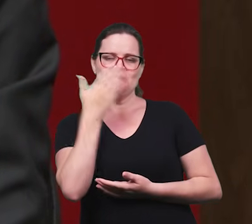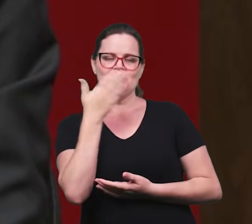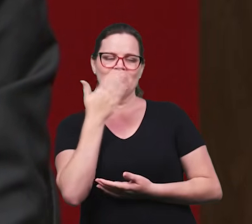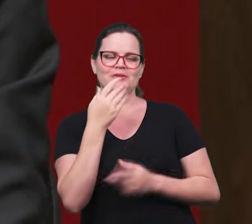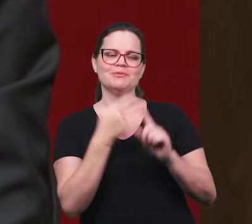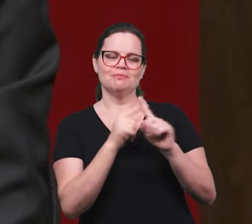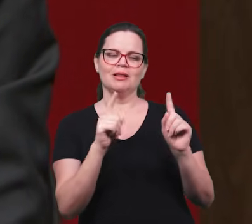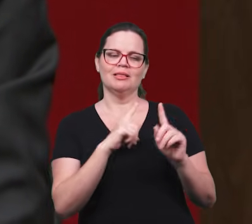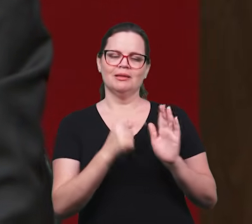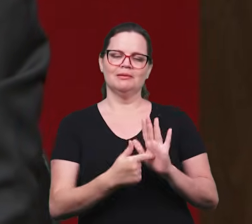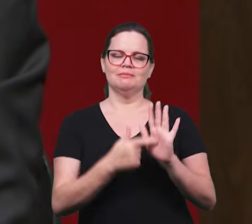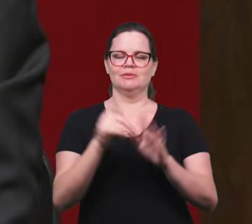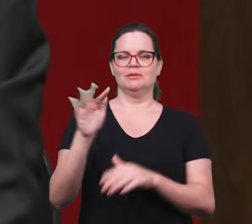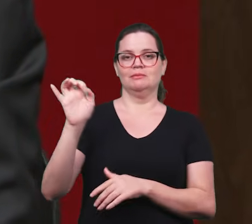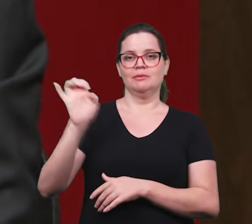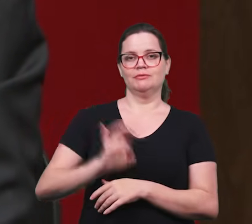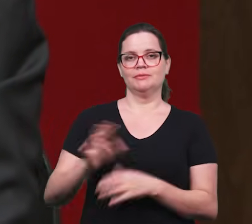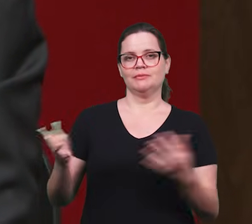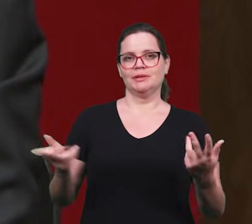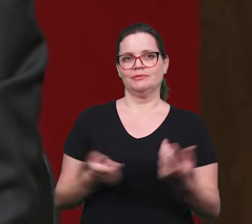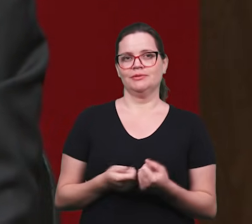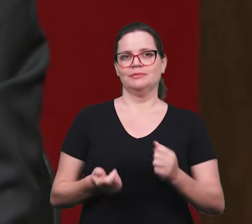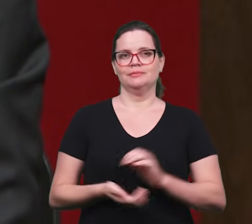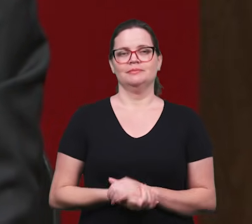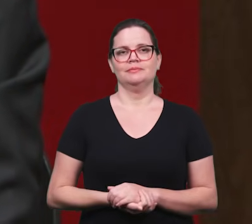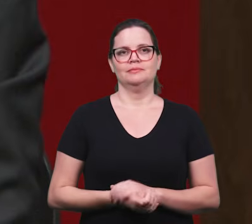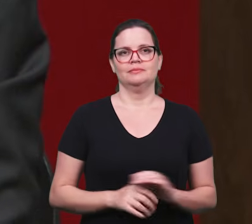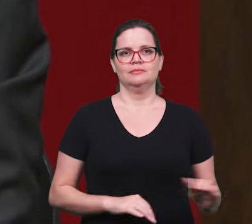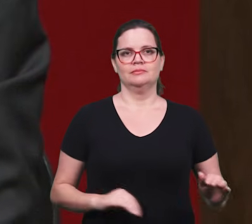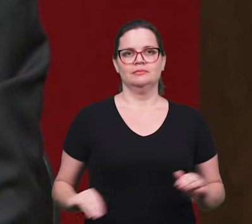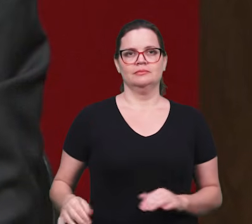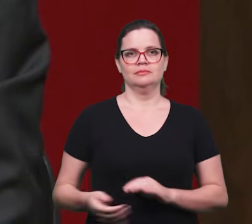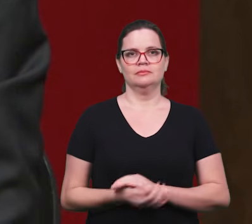fé maravilhosa que o Senhor um dia nos deu, né?